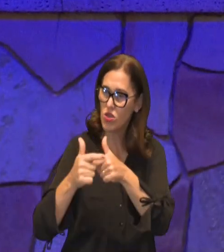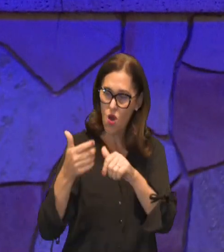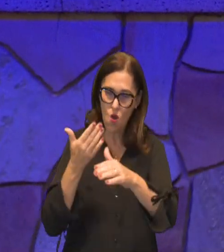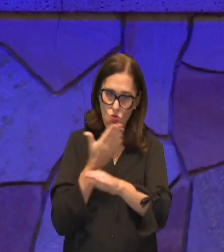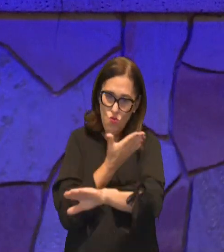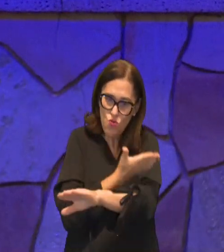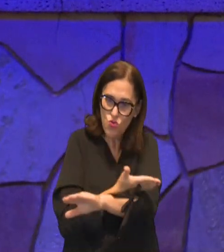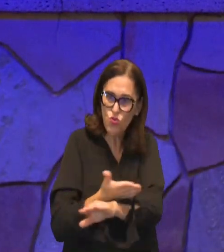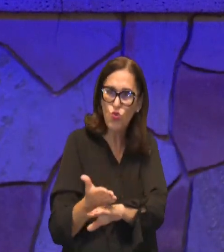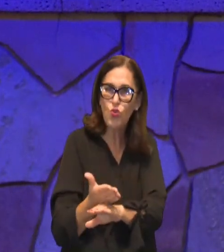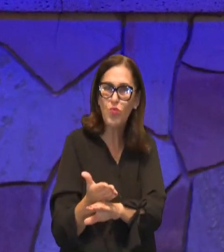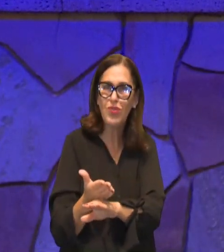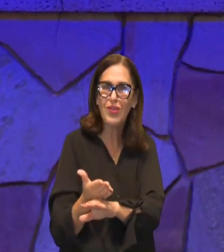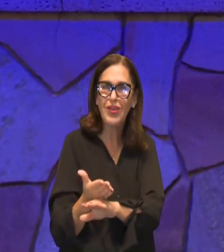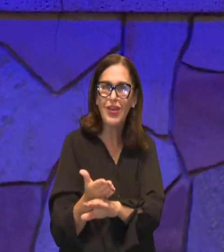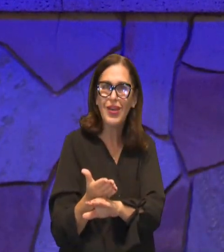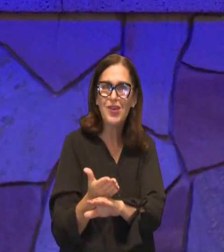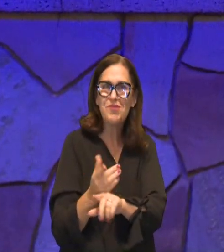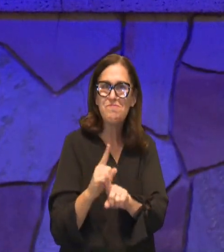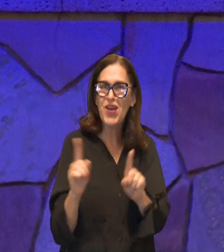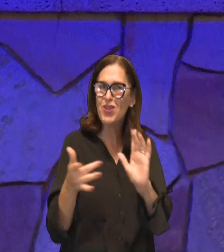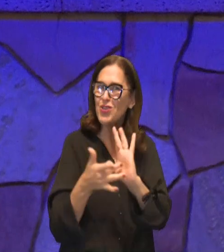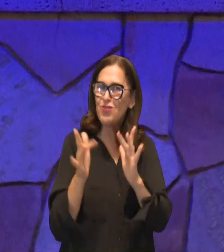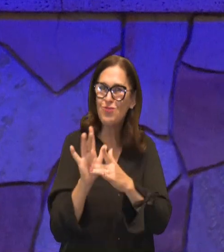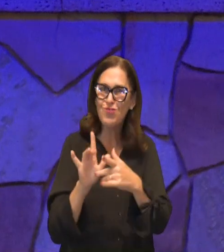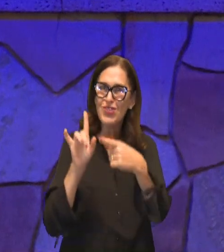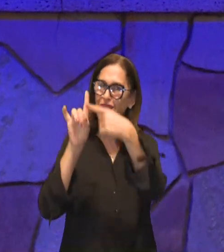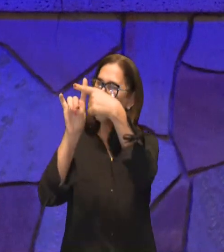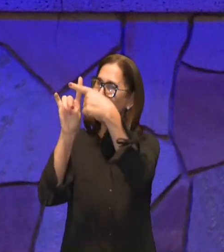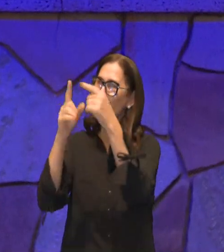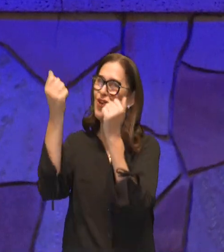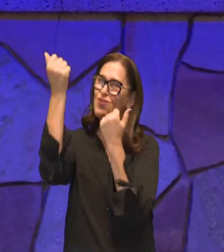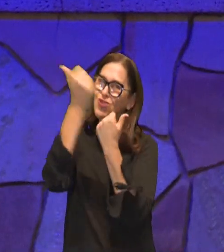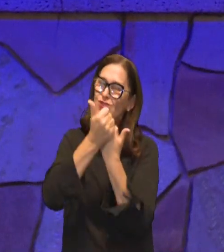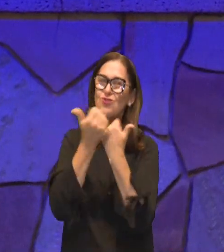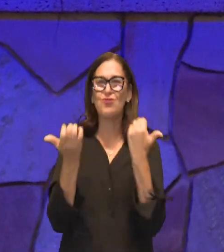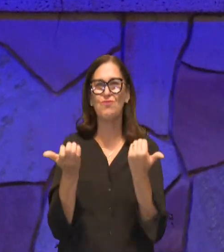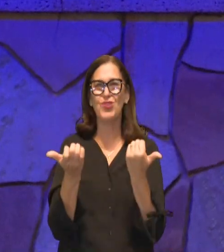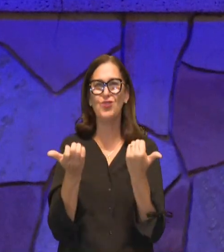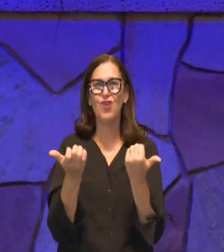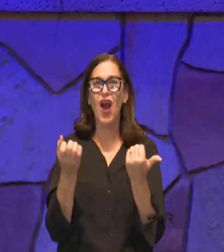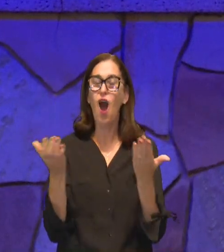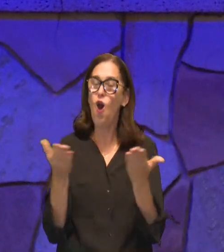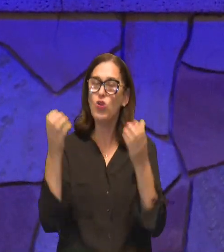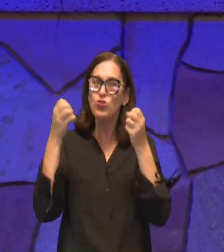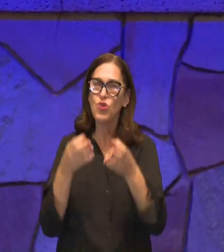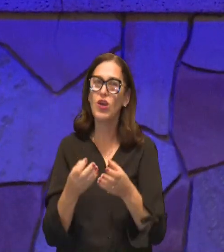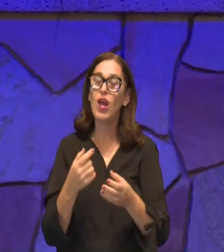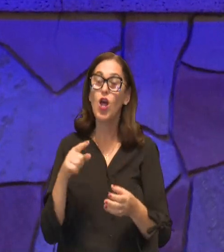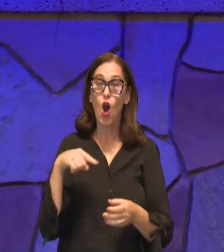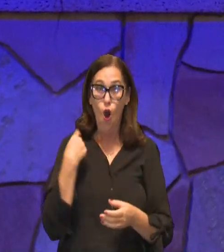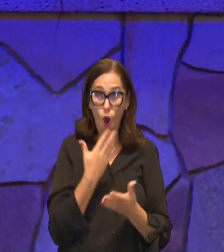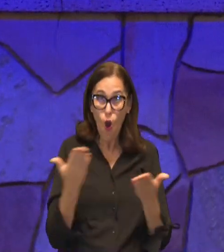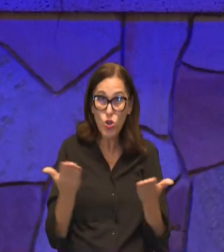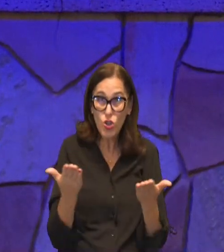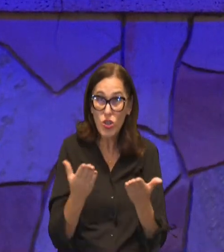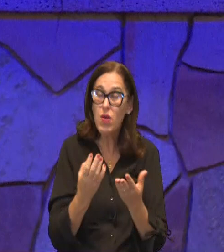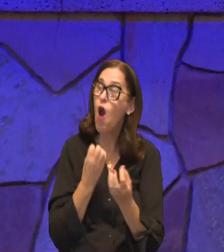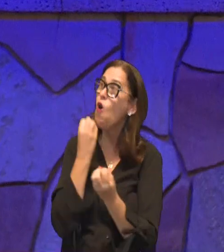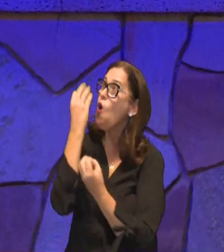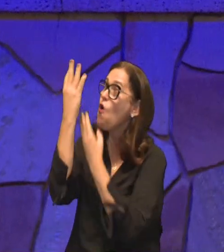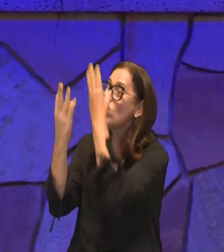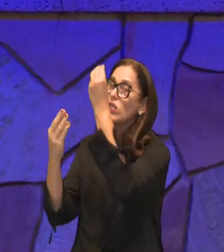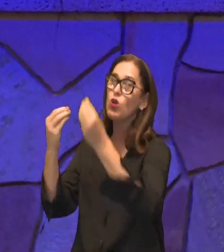do Calvário aboliu com todos eles. Basta termos fé em Jesus e confissão dos nossos pecados, que nós